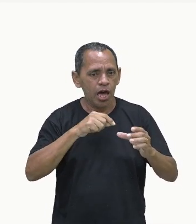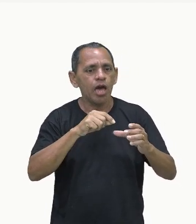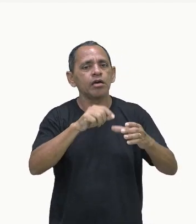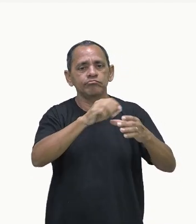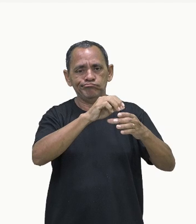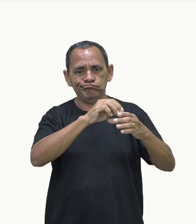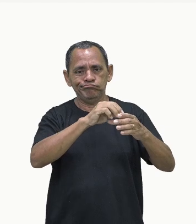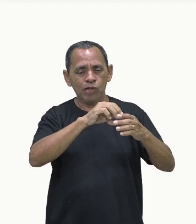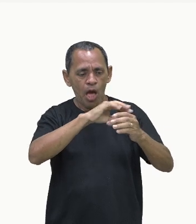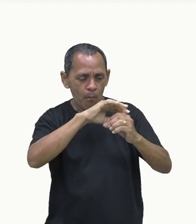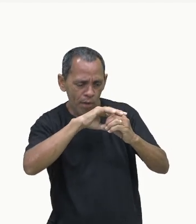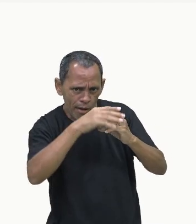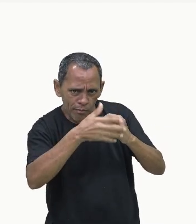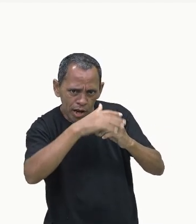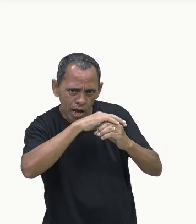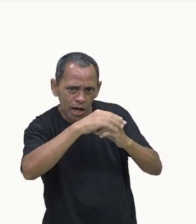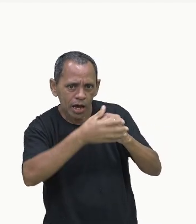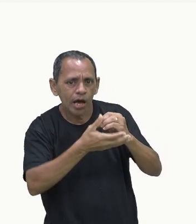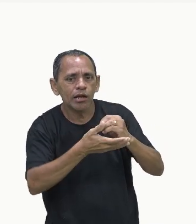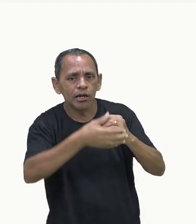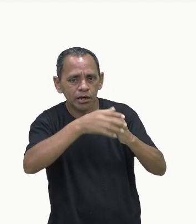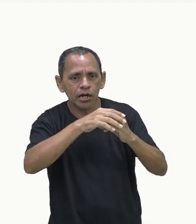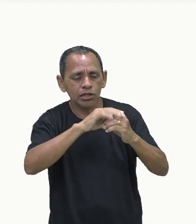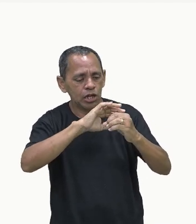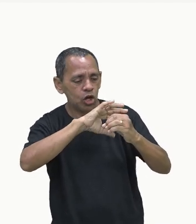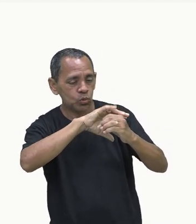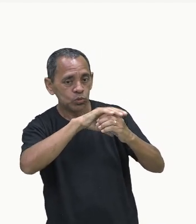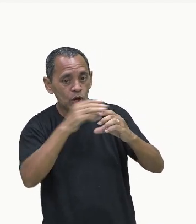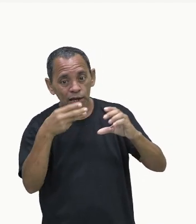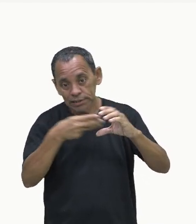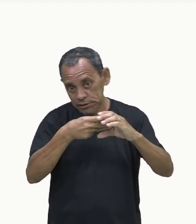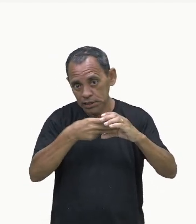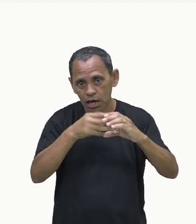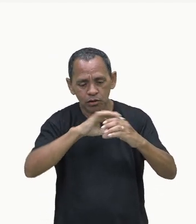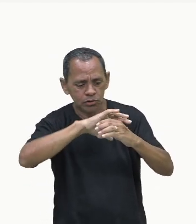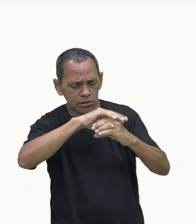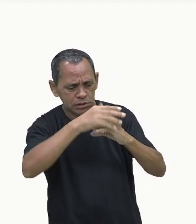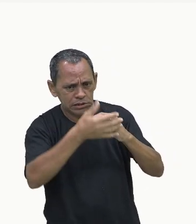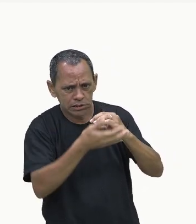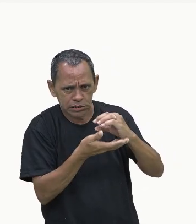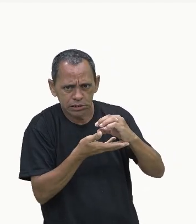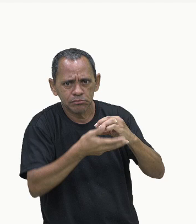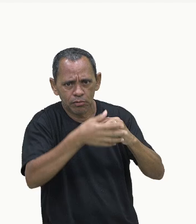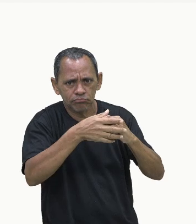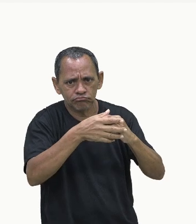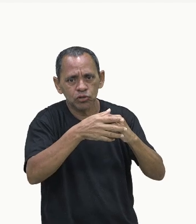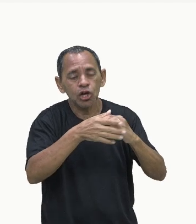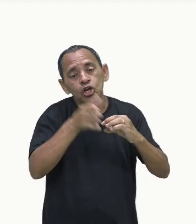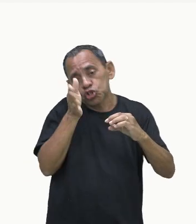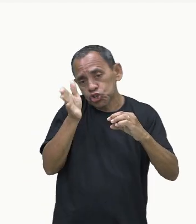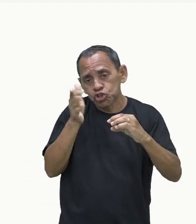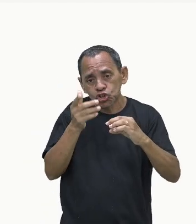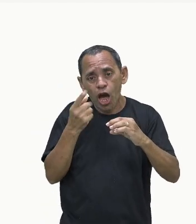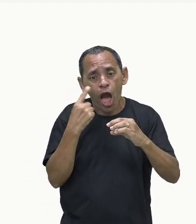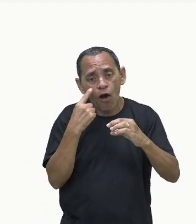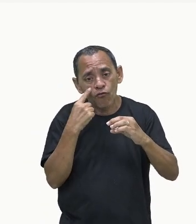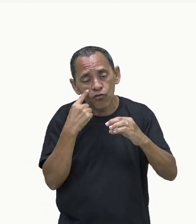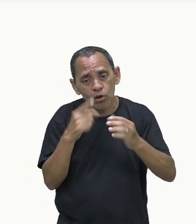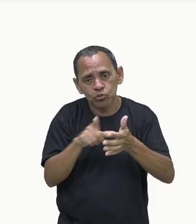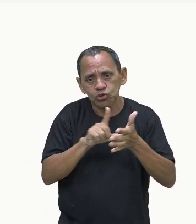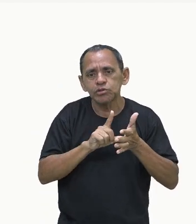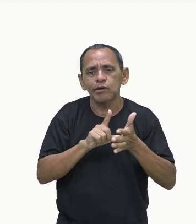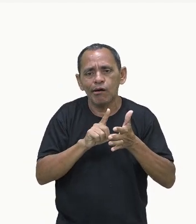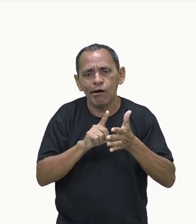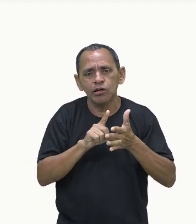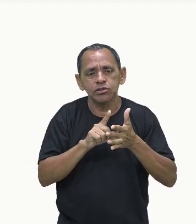MP. É aquela estrutura que nós já vimos ali no início da aula, mas que eu vou detalhar um